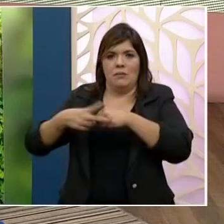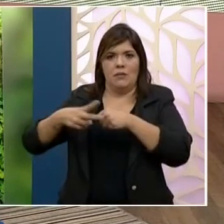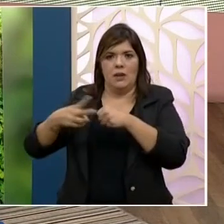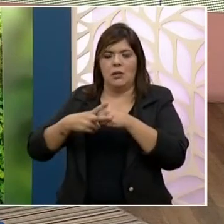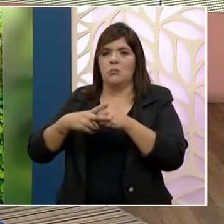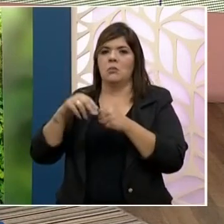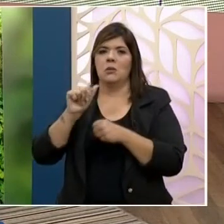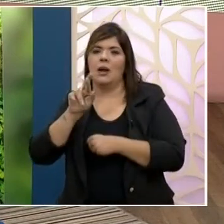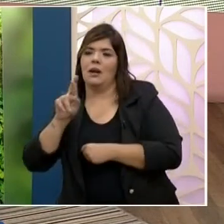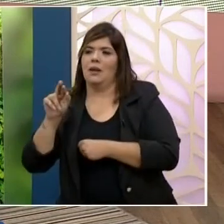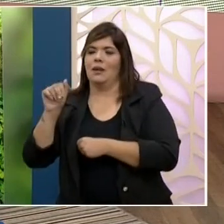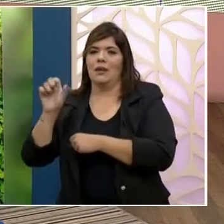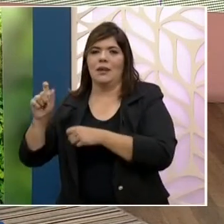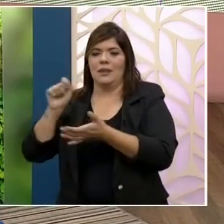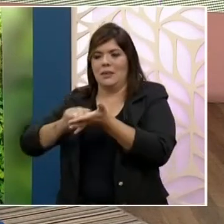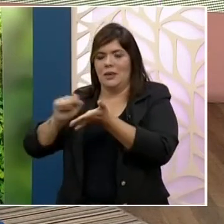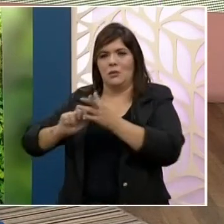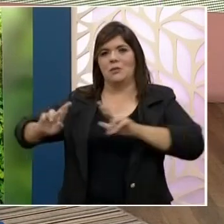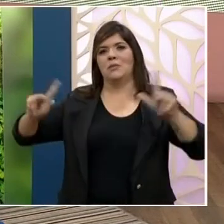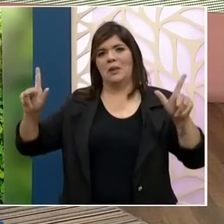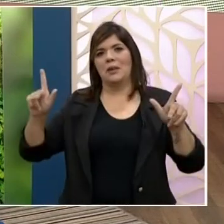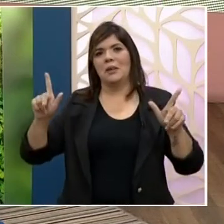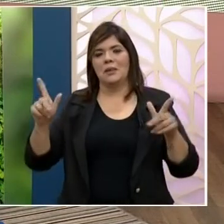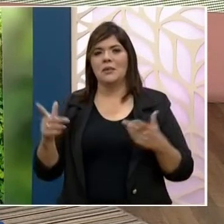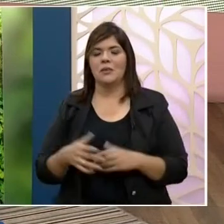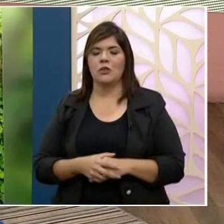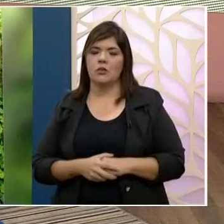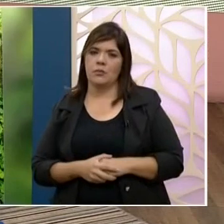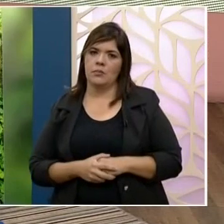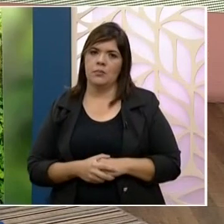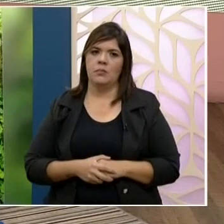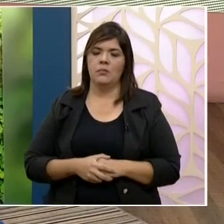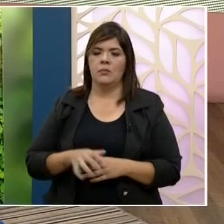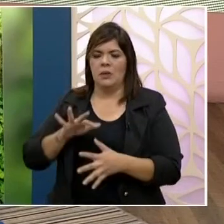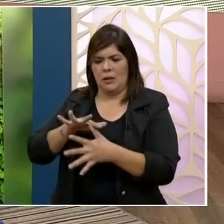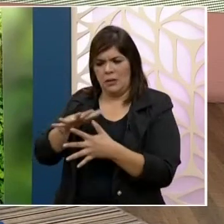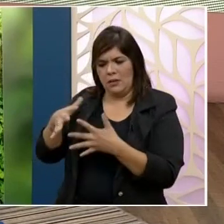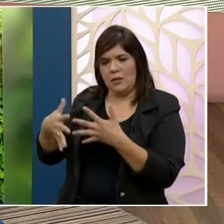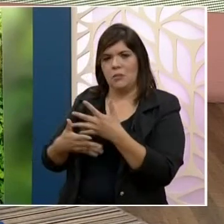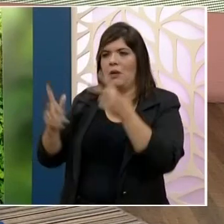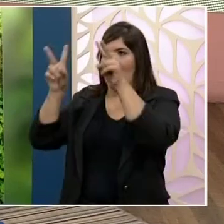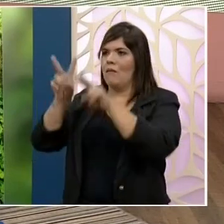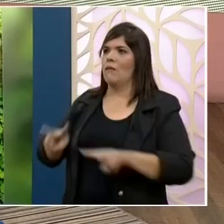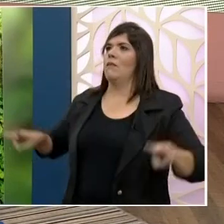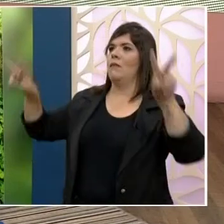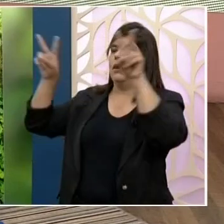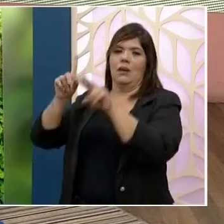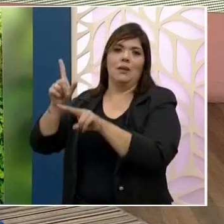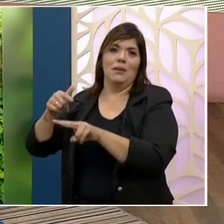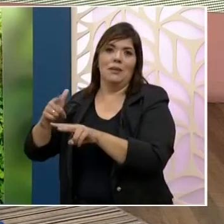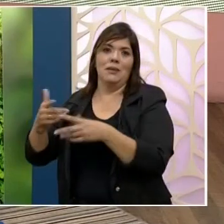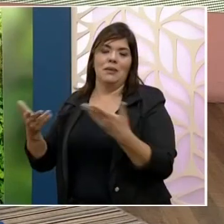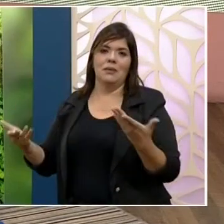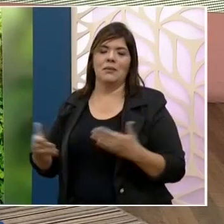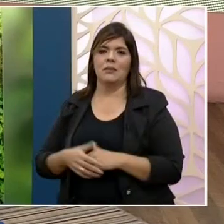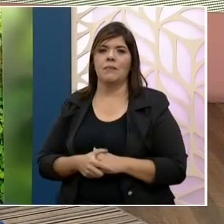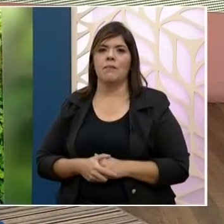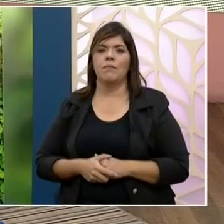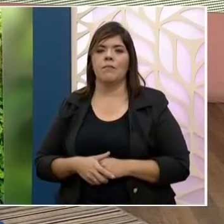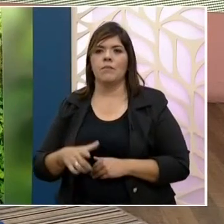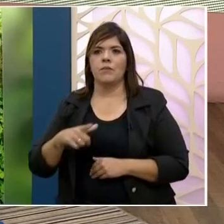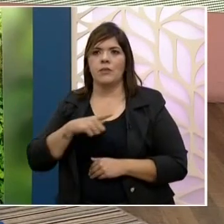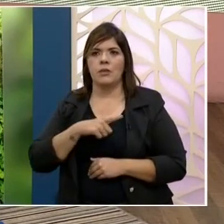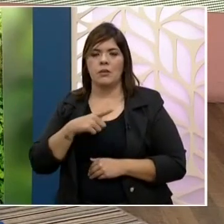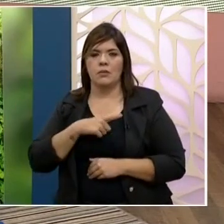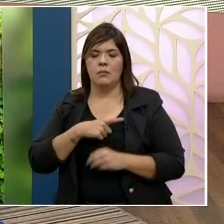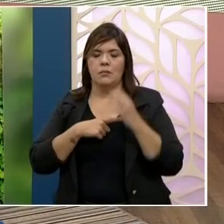infinitivo. Que interessante. A gente não conjuga verbo. Né? E a Libras ela é extremamente visual, então a gente tem aí uma integração